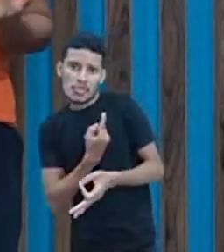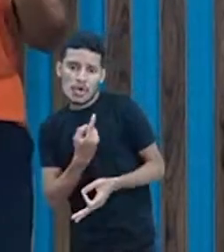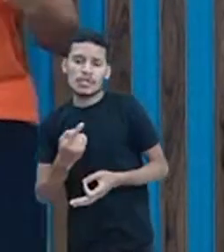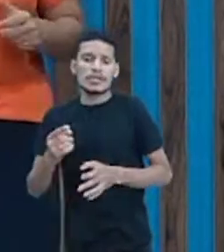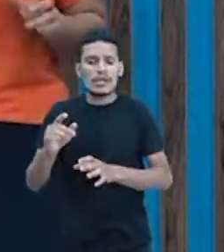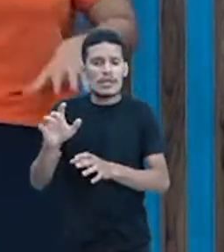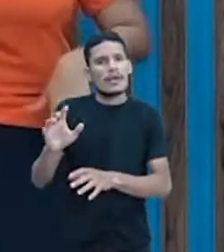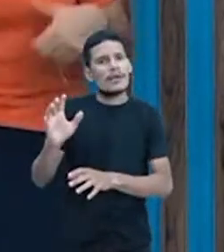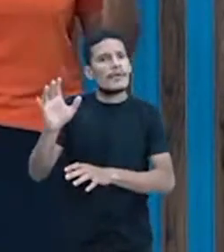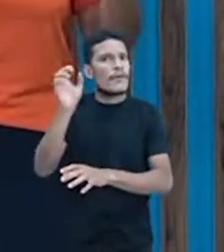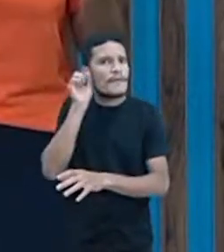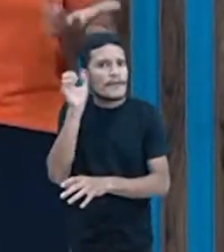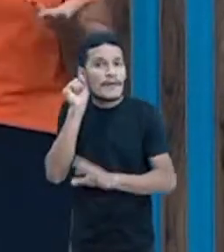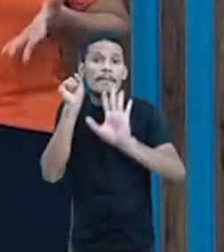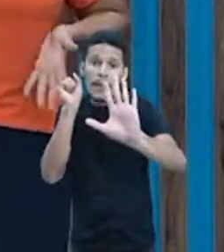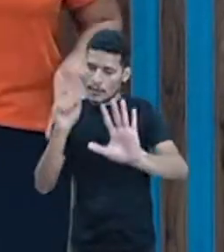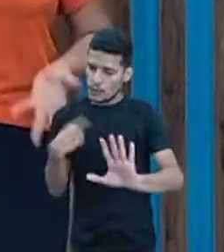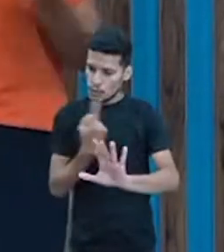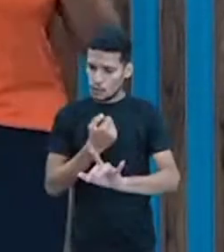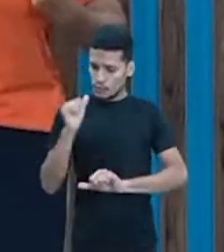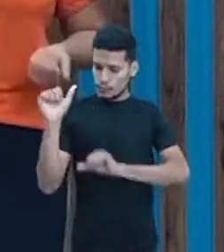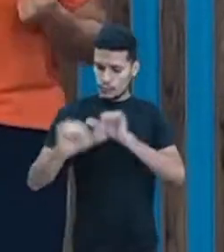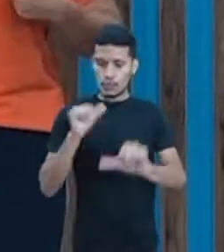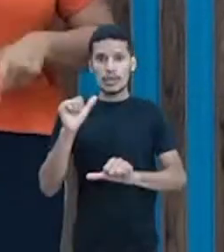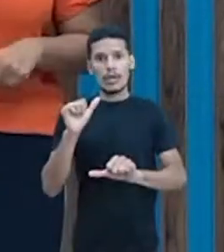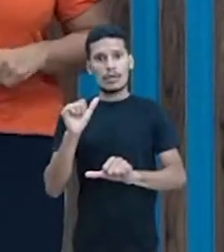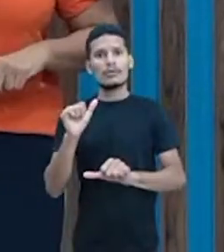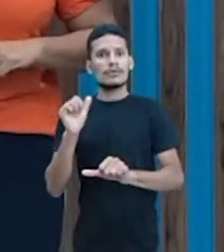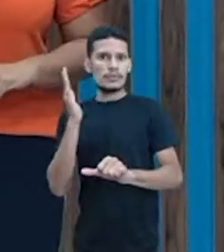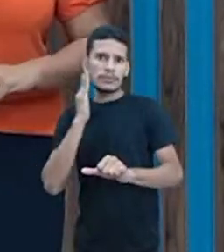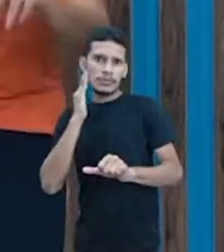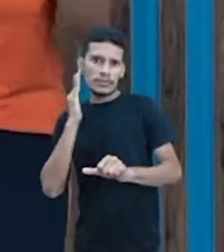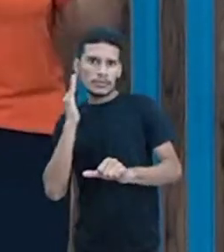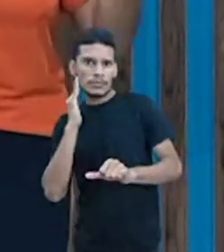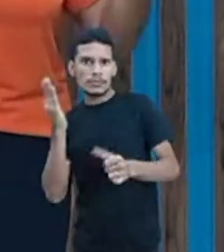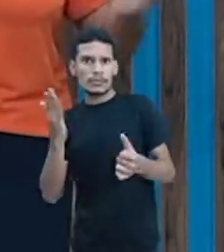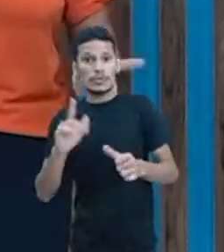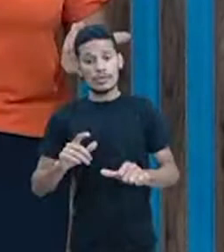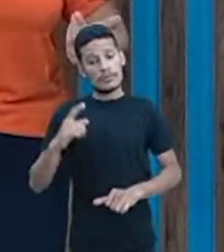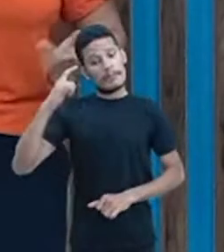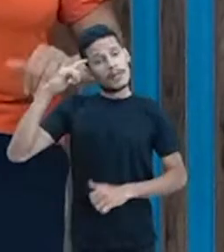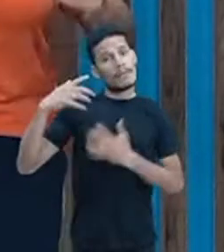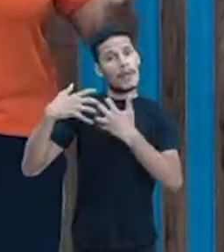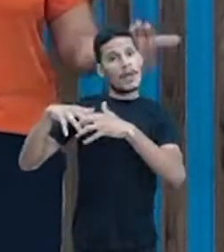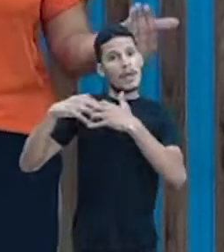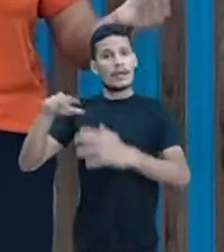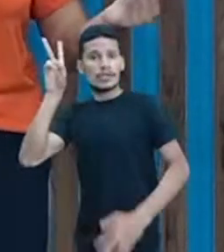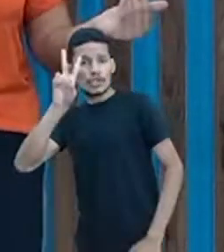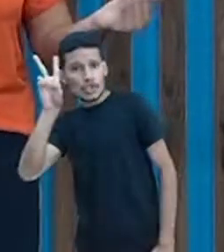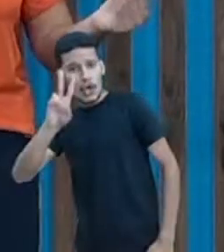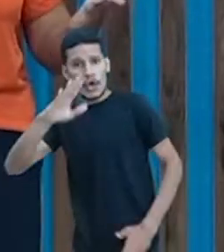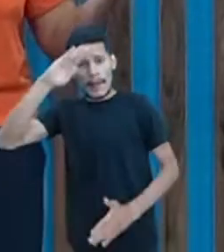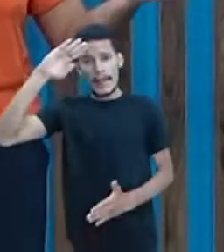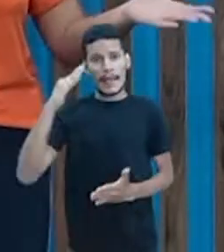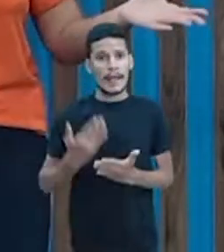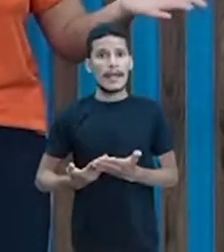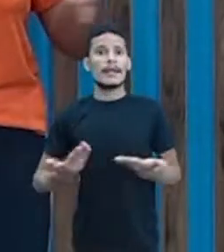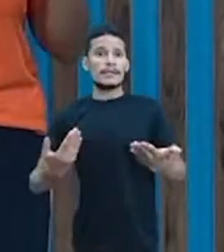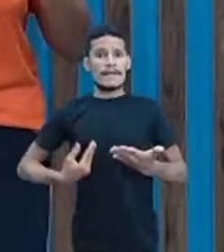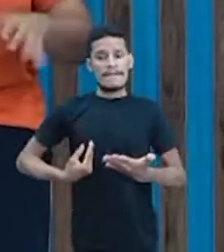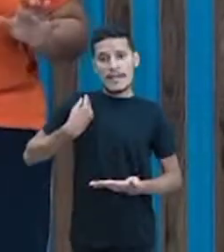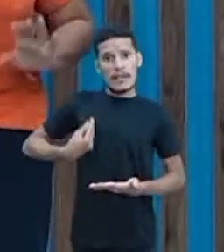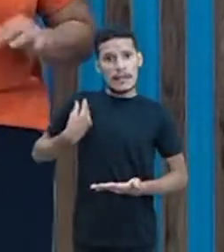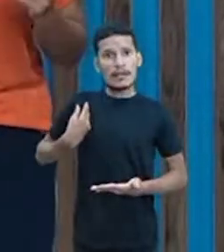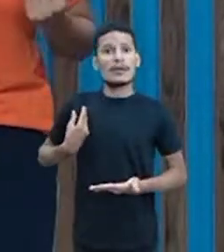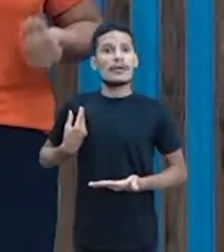A gente pode fazer o quê? Redescrever nossa própria história, nossa própria existência e nossos pensamentos. E nossas crenças, né, gente? Afinal, o